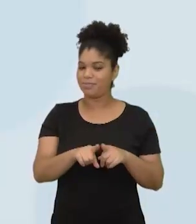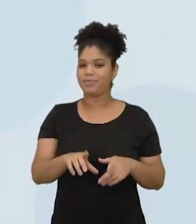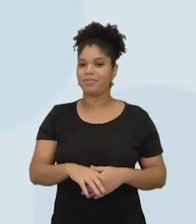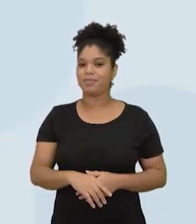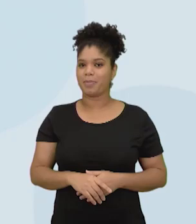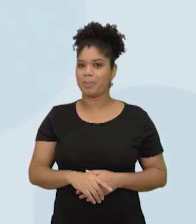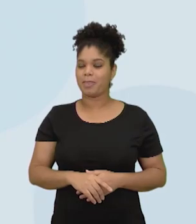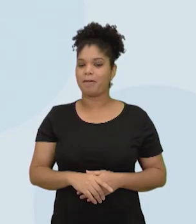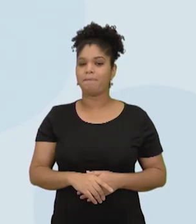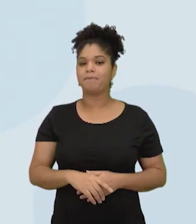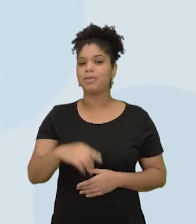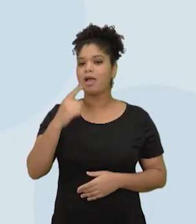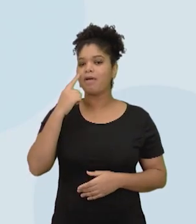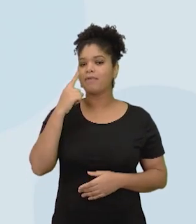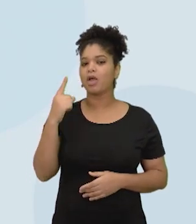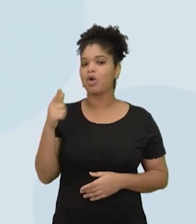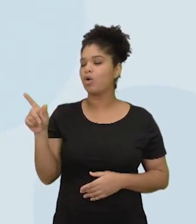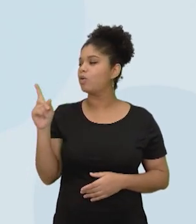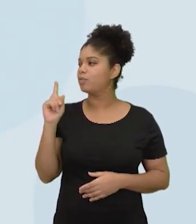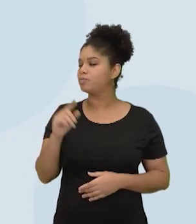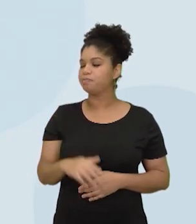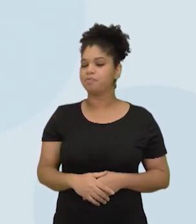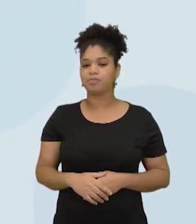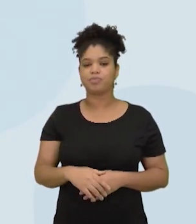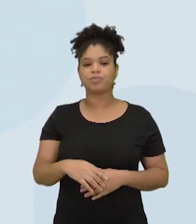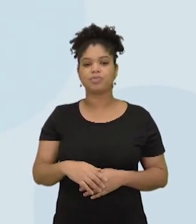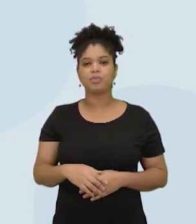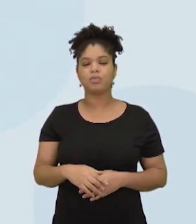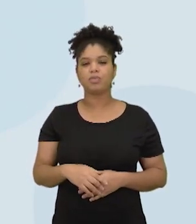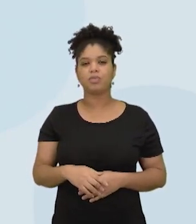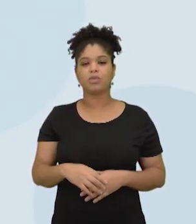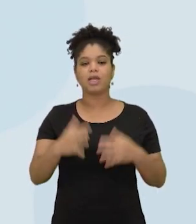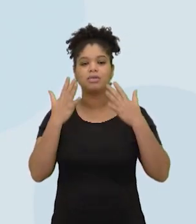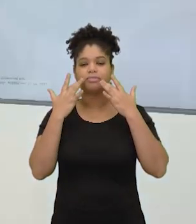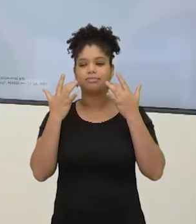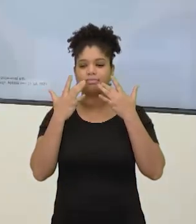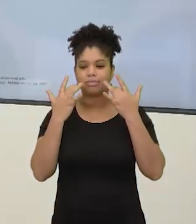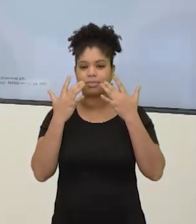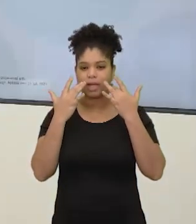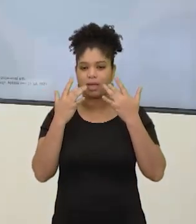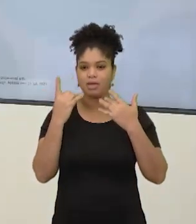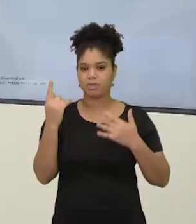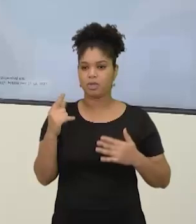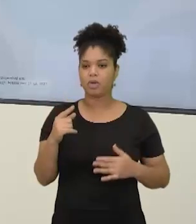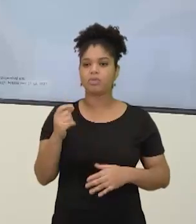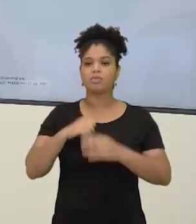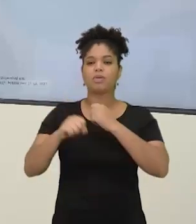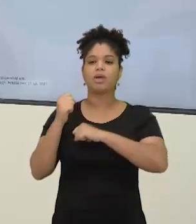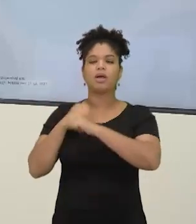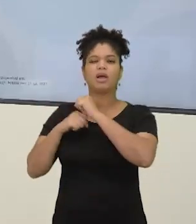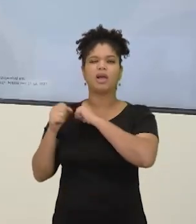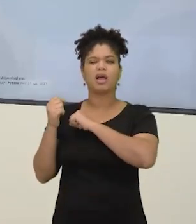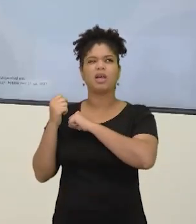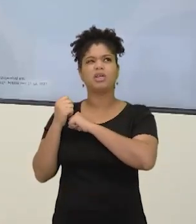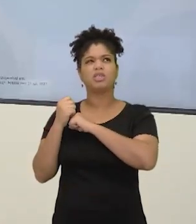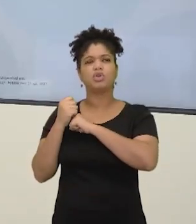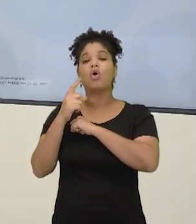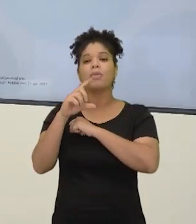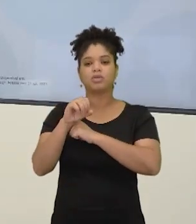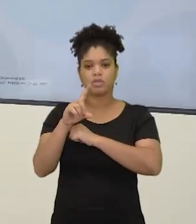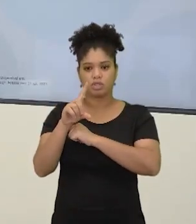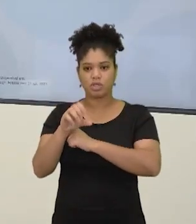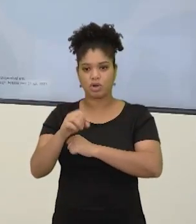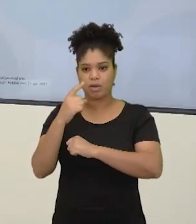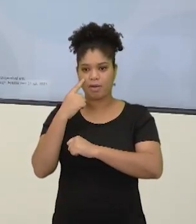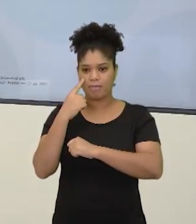Teatro São José, aí tem uma visão um pouco mais realista, né, do teatro, o acervo do Museu Paulista, né, em 1919, um pouco mais realista, tanto que esse